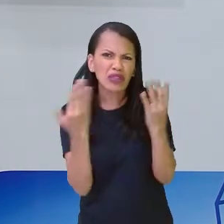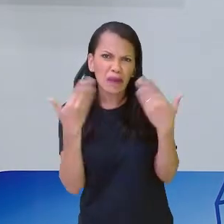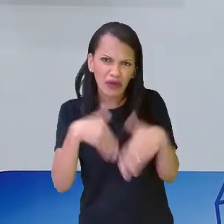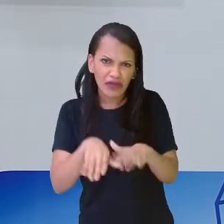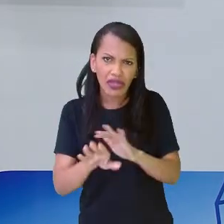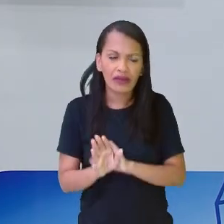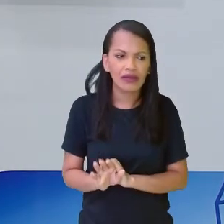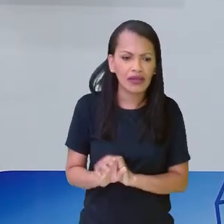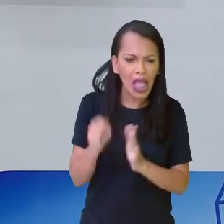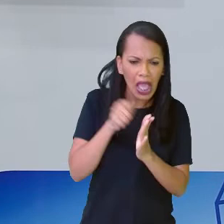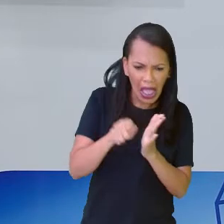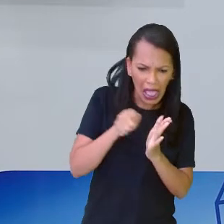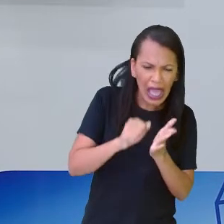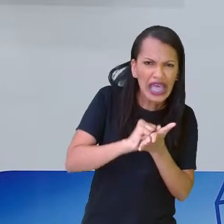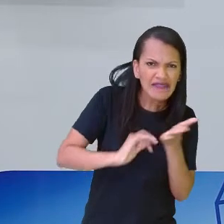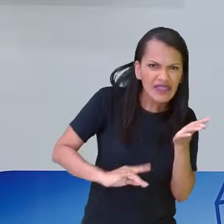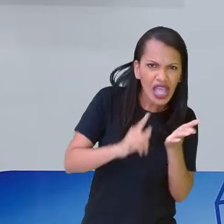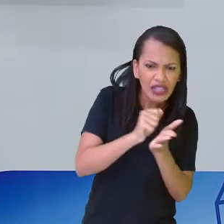para entregar?